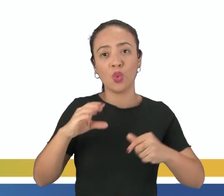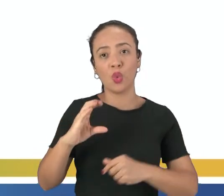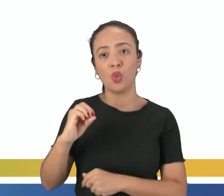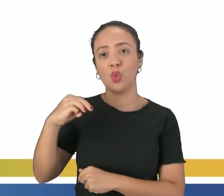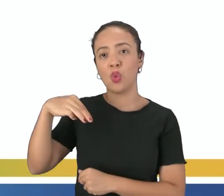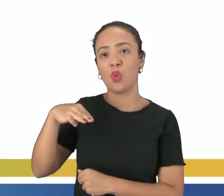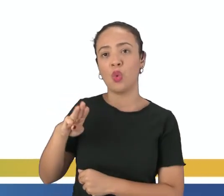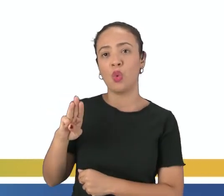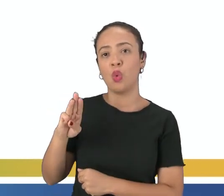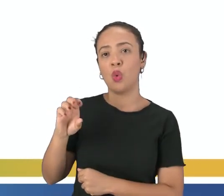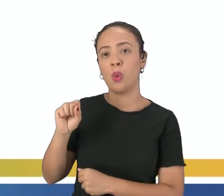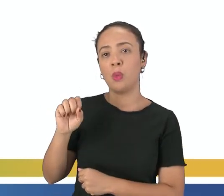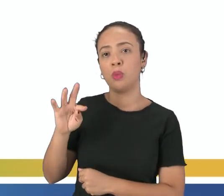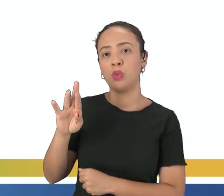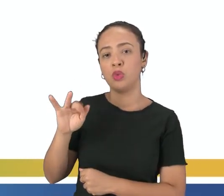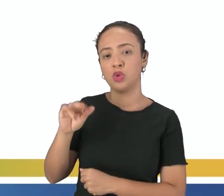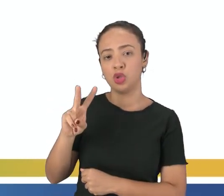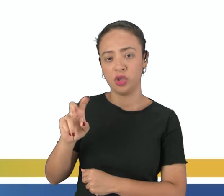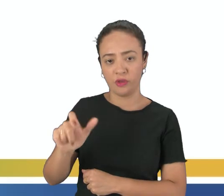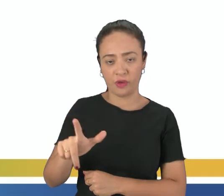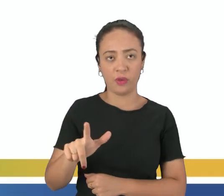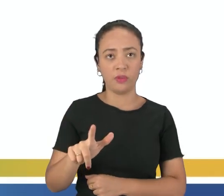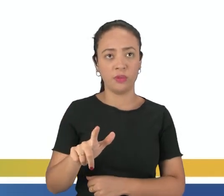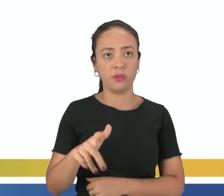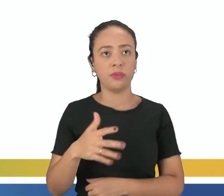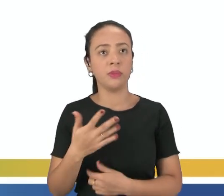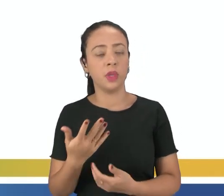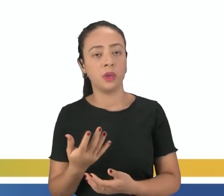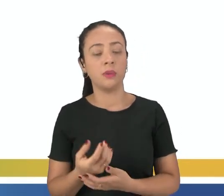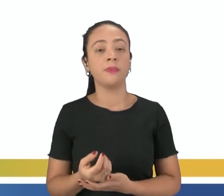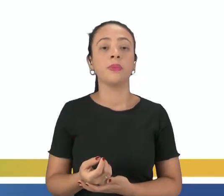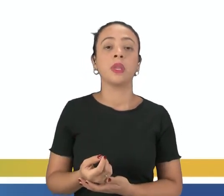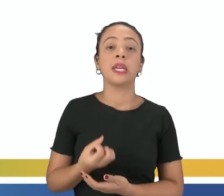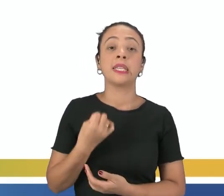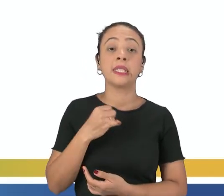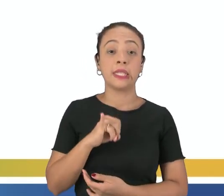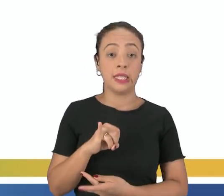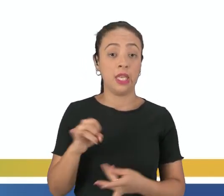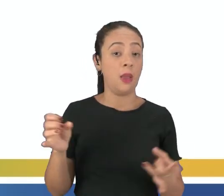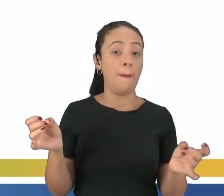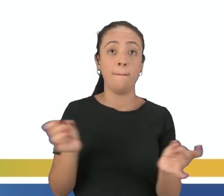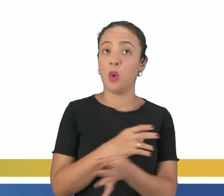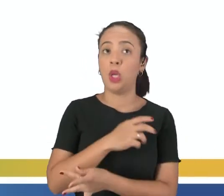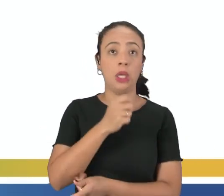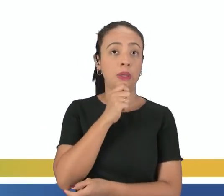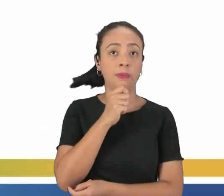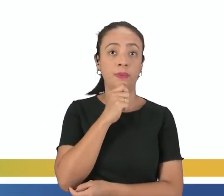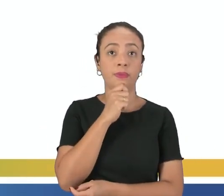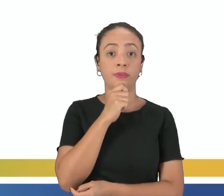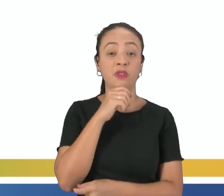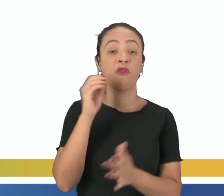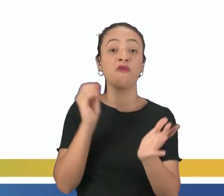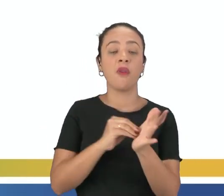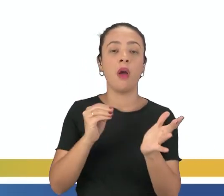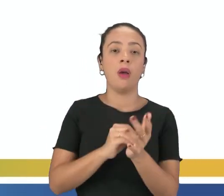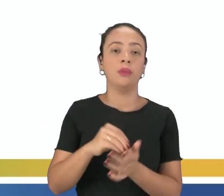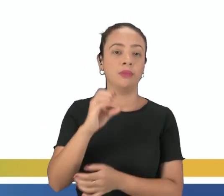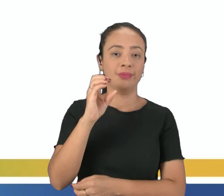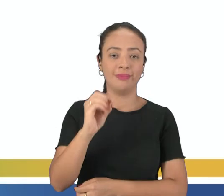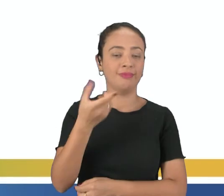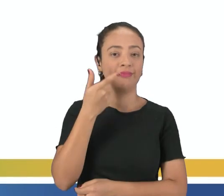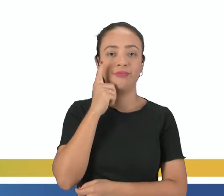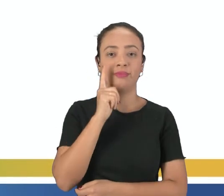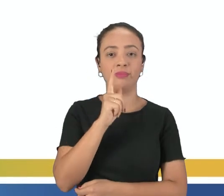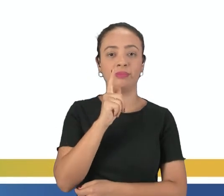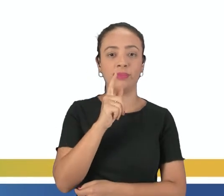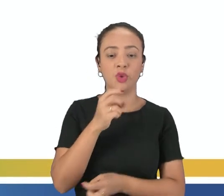o combustível. Então, o que a gente pode observar aqui? Na reação de combustão incompleta, a quantidade de oxigênio